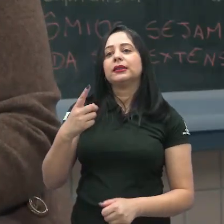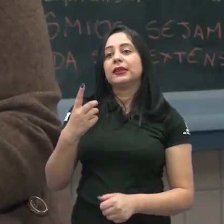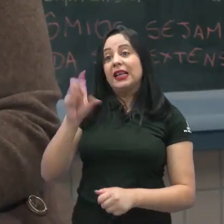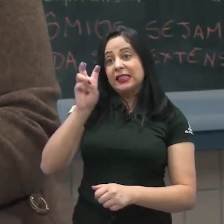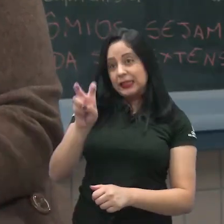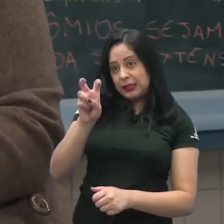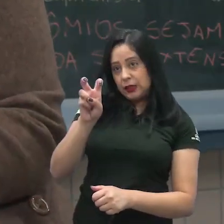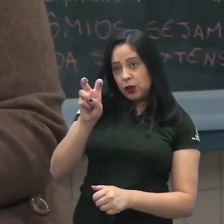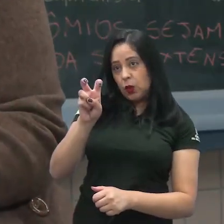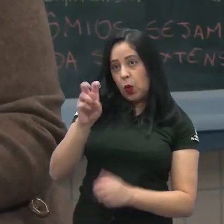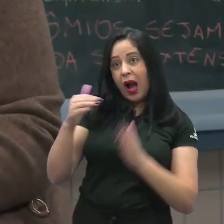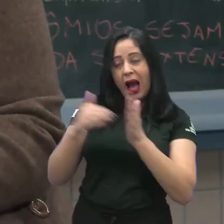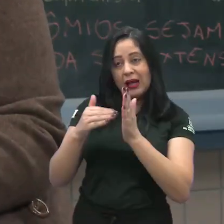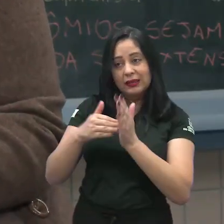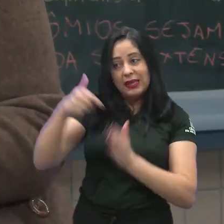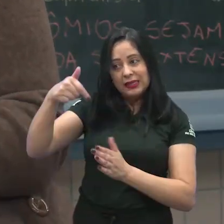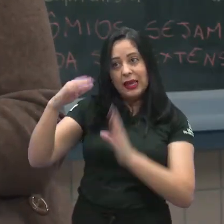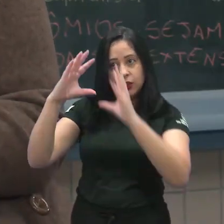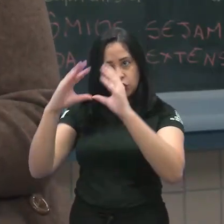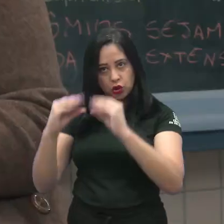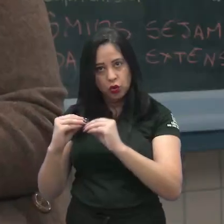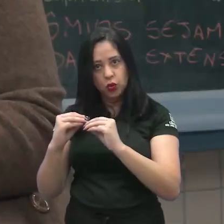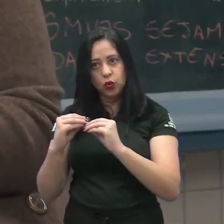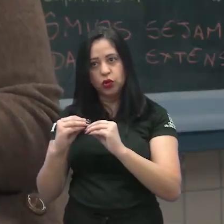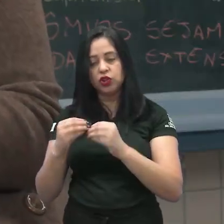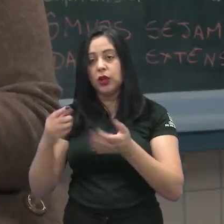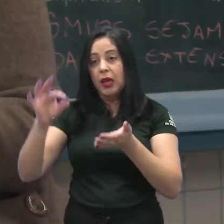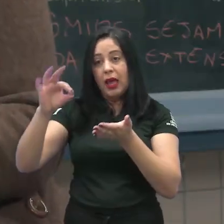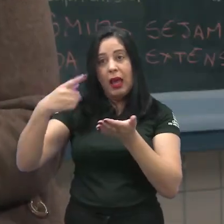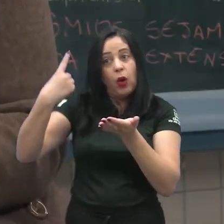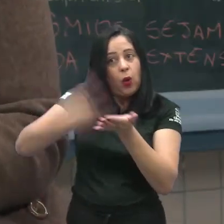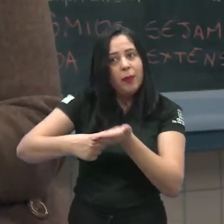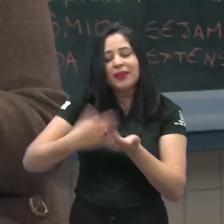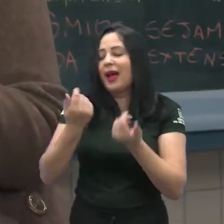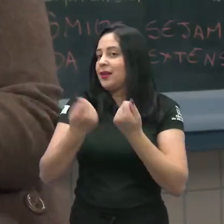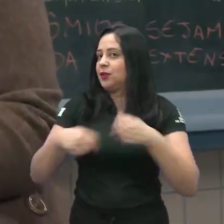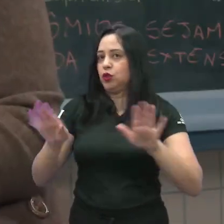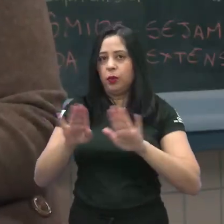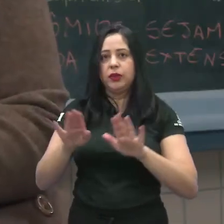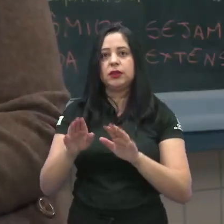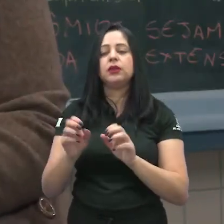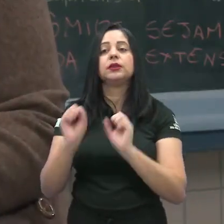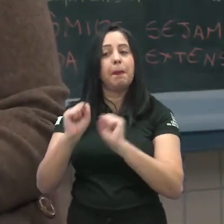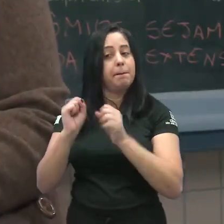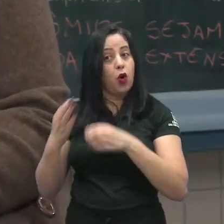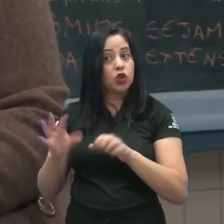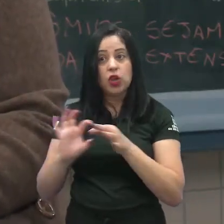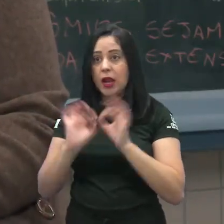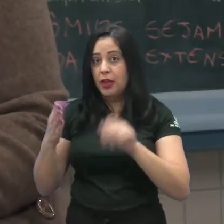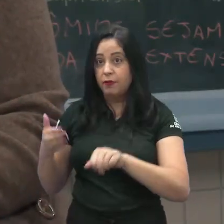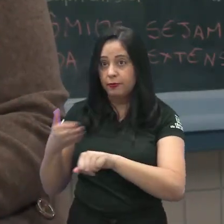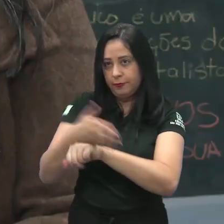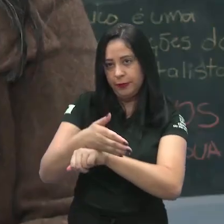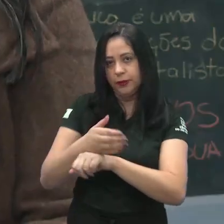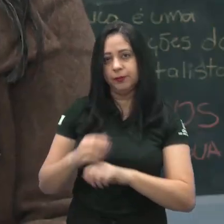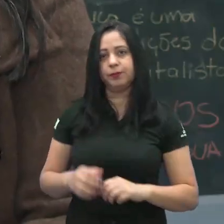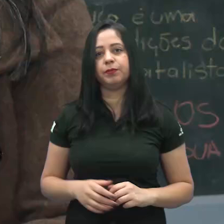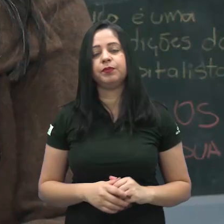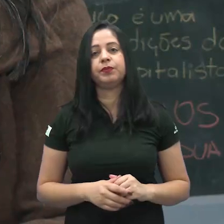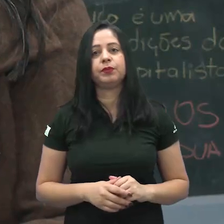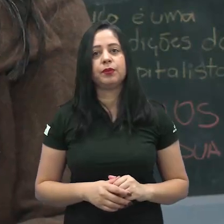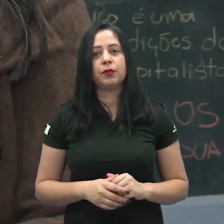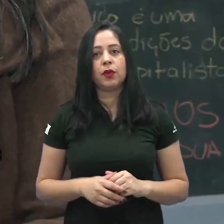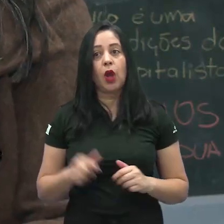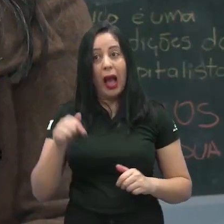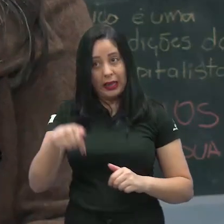horas. E aí não precisa de agendamento. Qualquer pessoa que chegar aqui no CEPA vai ser atendido por um plantonista. O